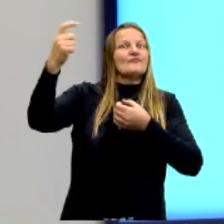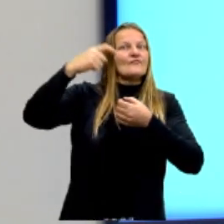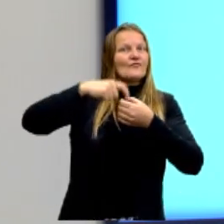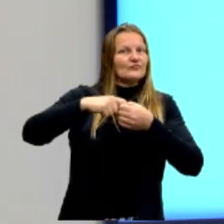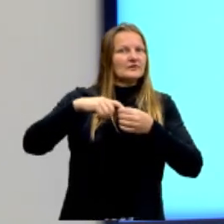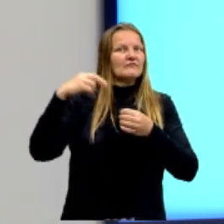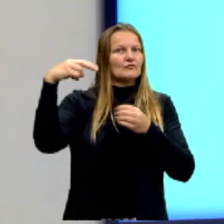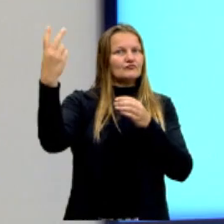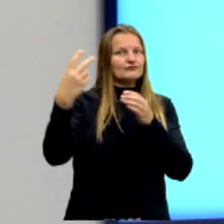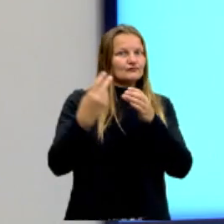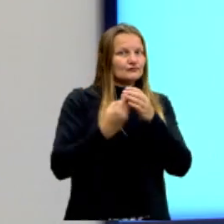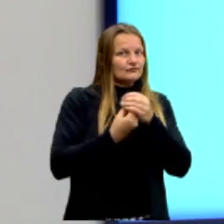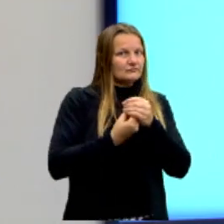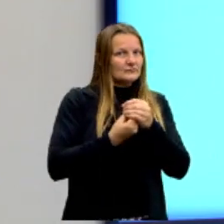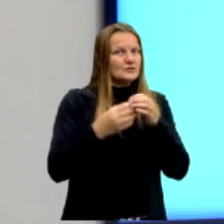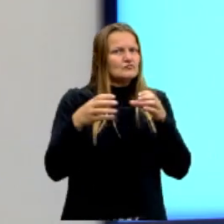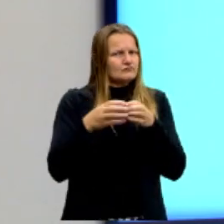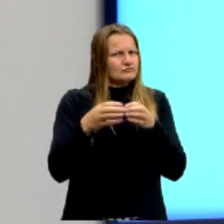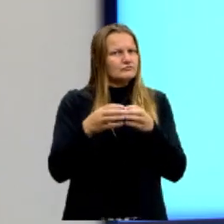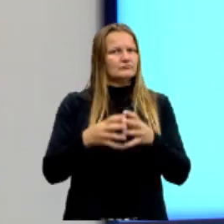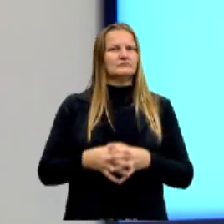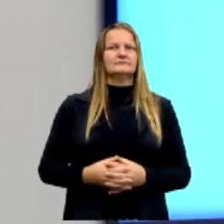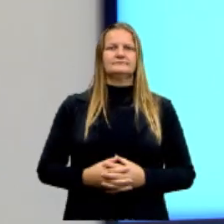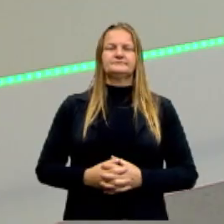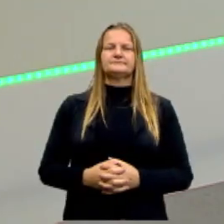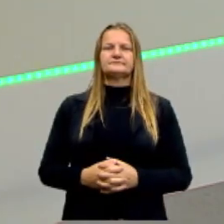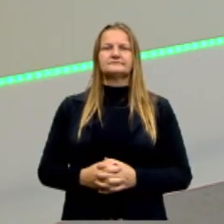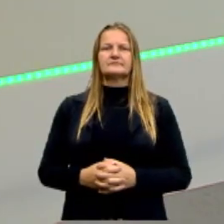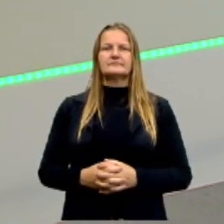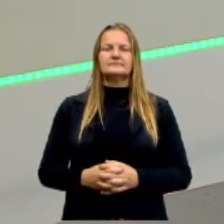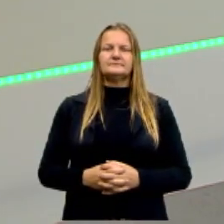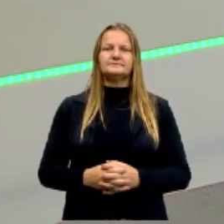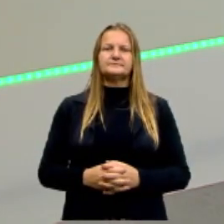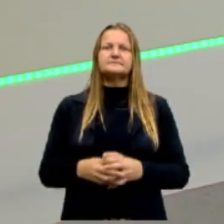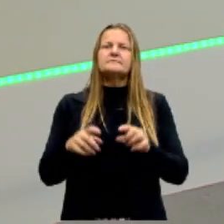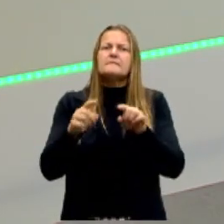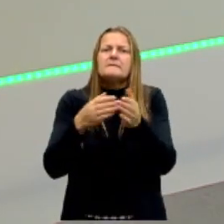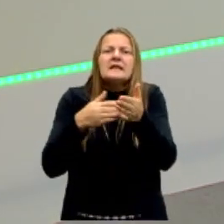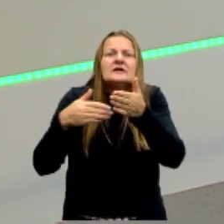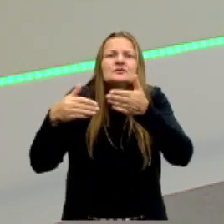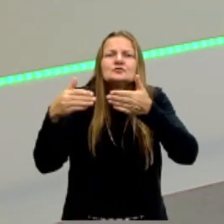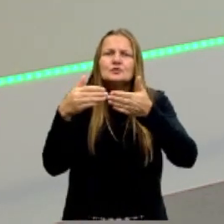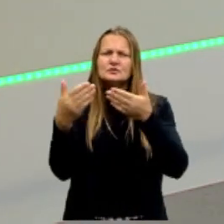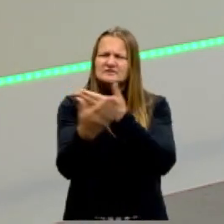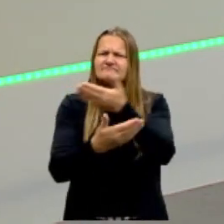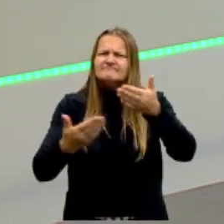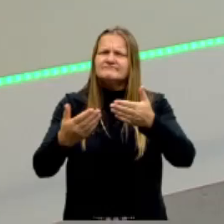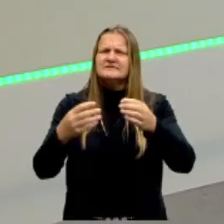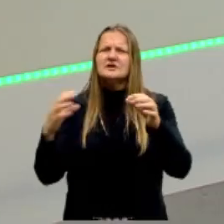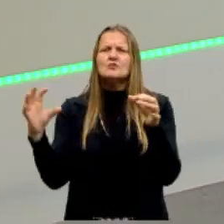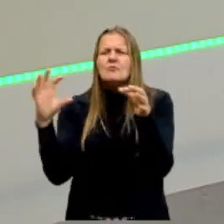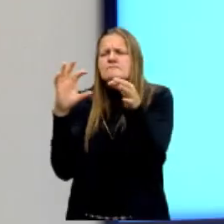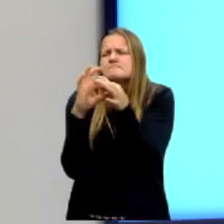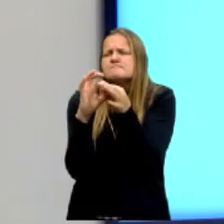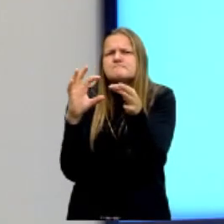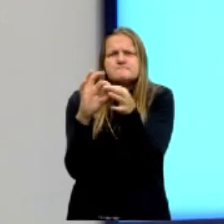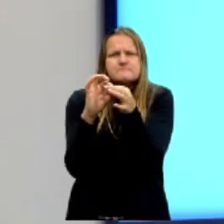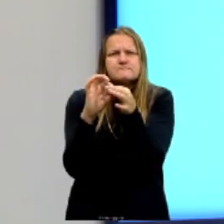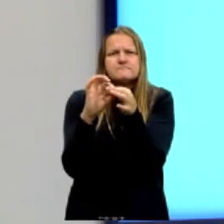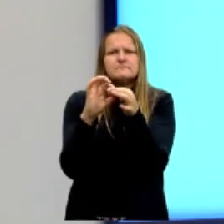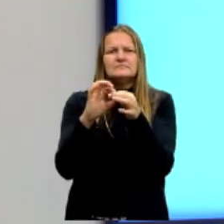foram influenciados certo então toda essa fusão